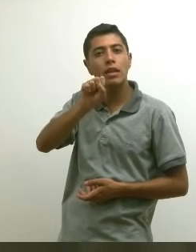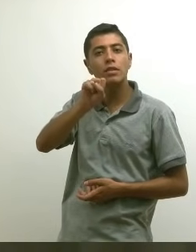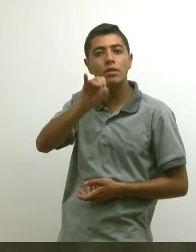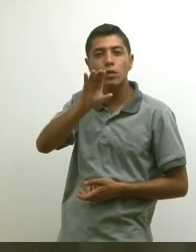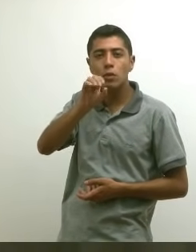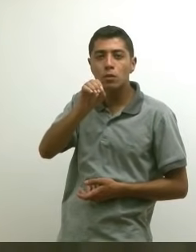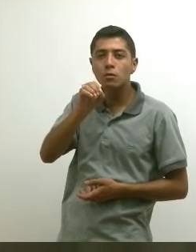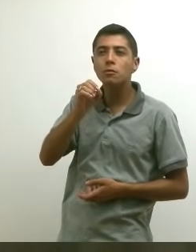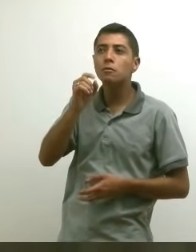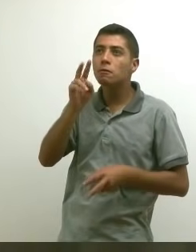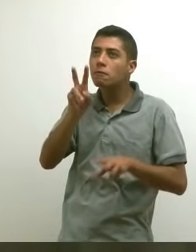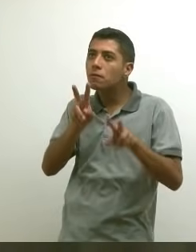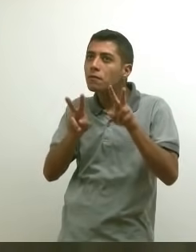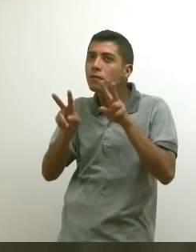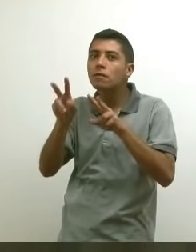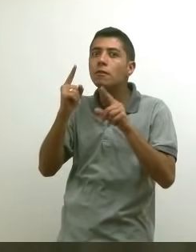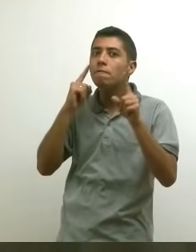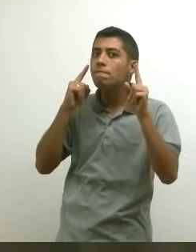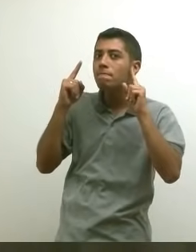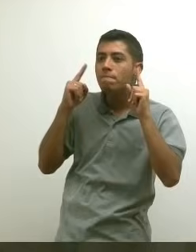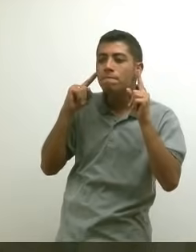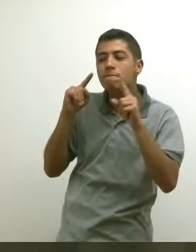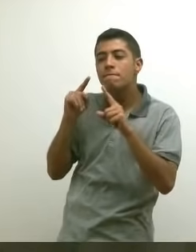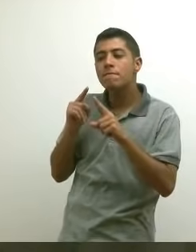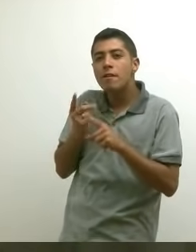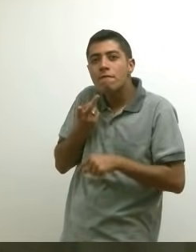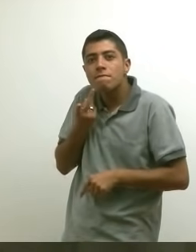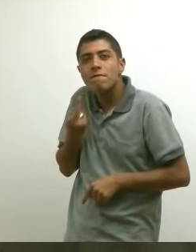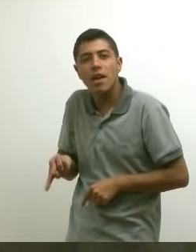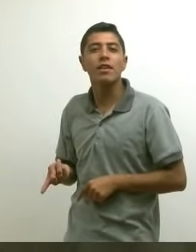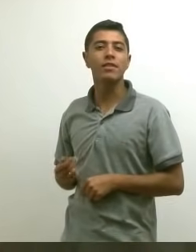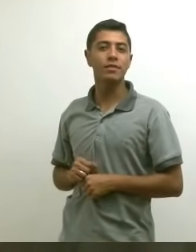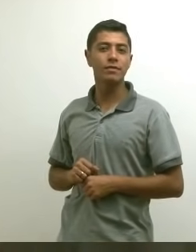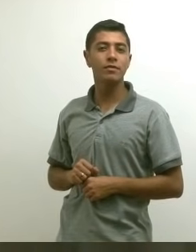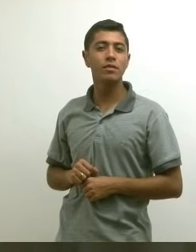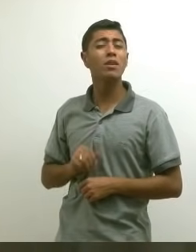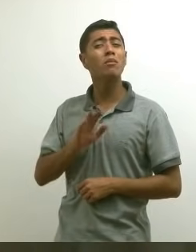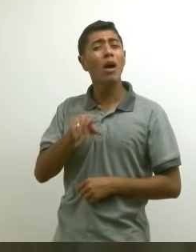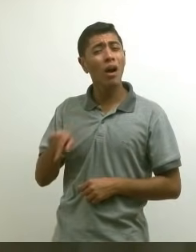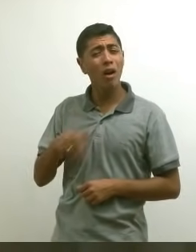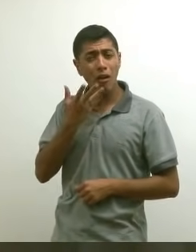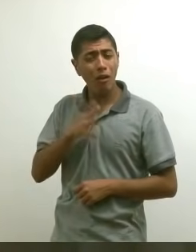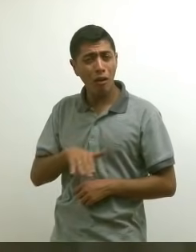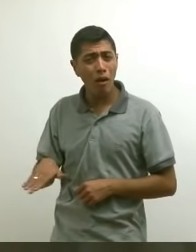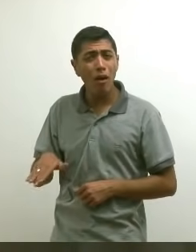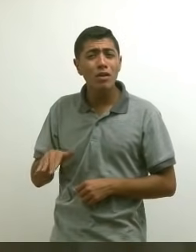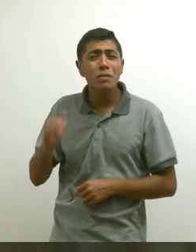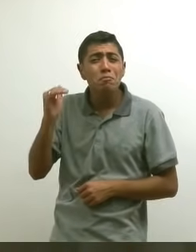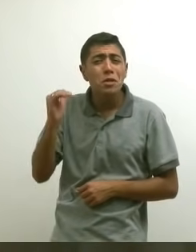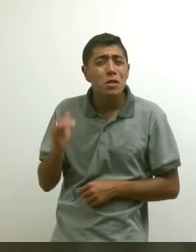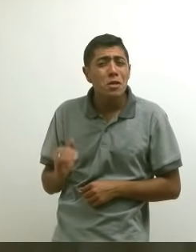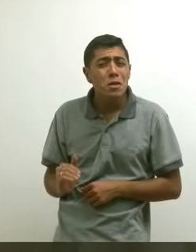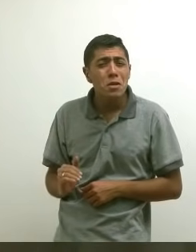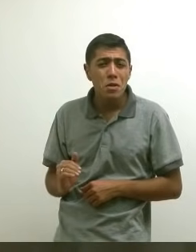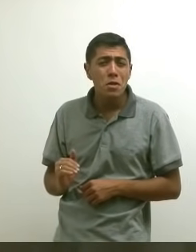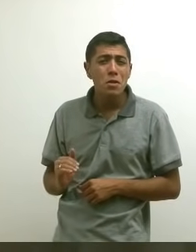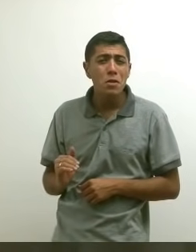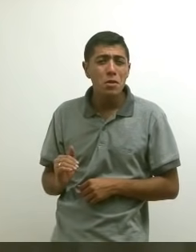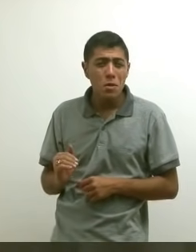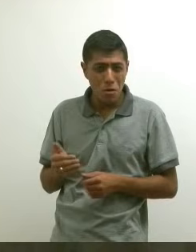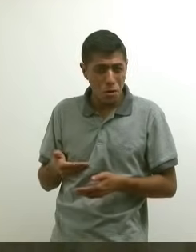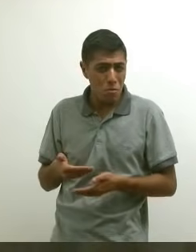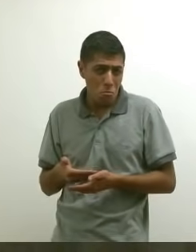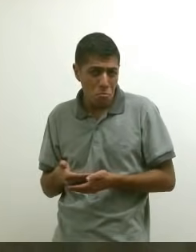a fala conceitual a falha intelectual durante o brincar com uma criança muito pequena tem o perigo de tirar ela da